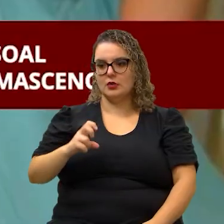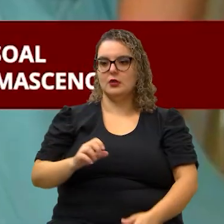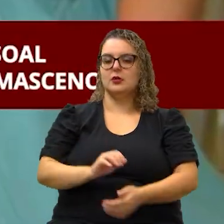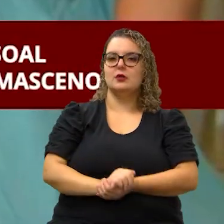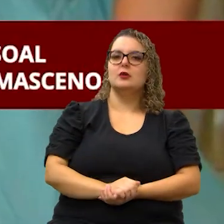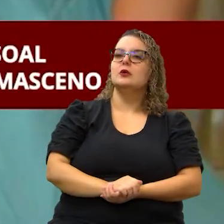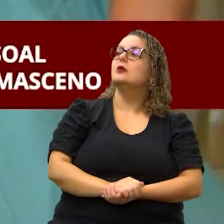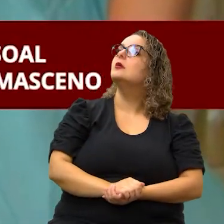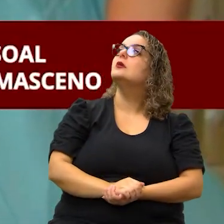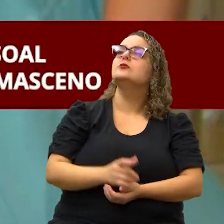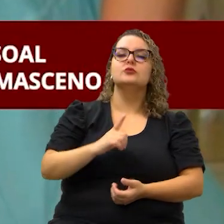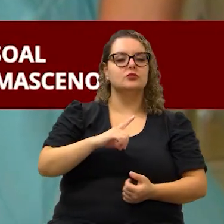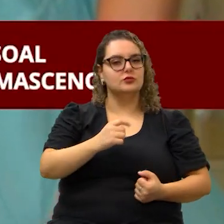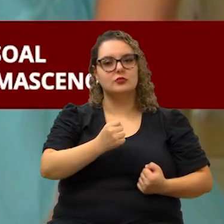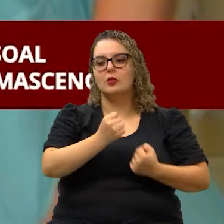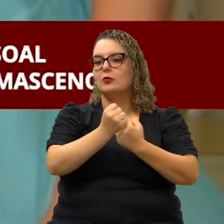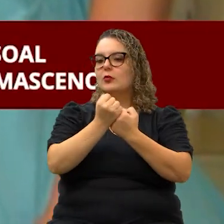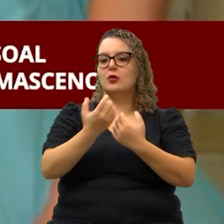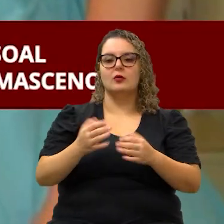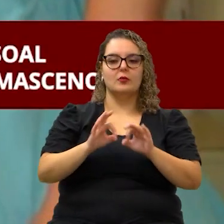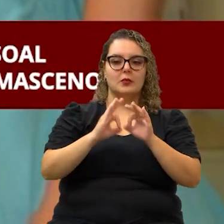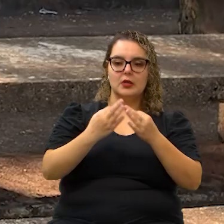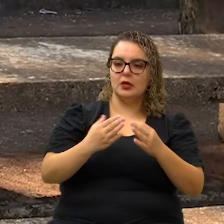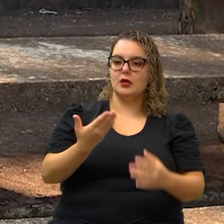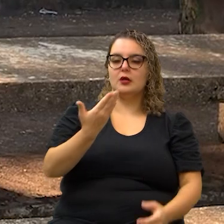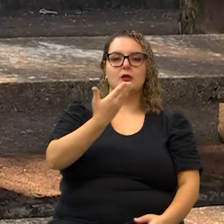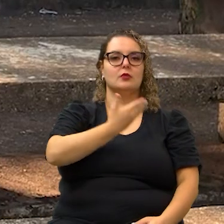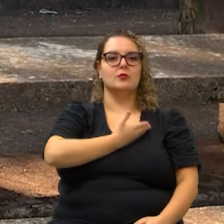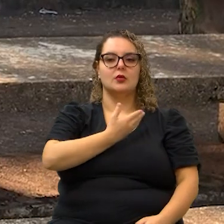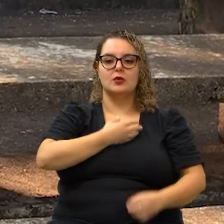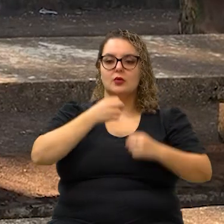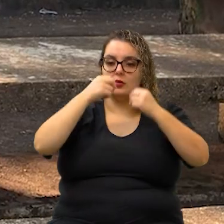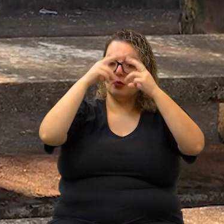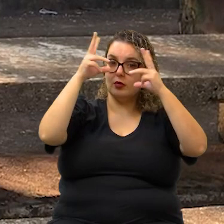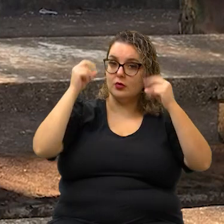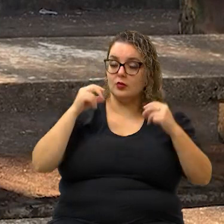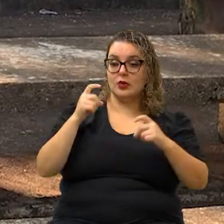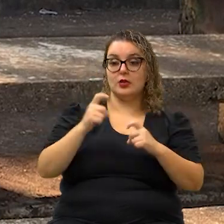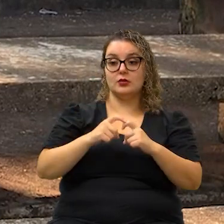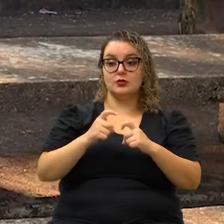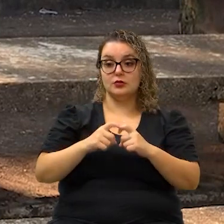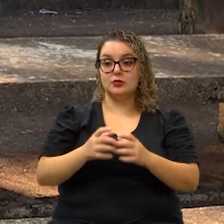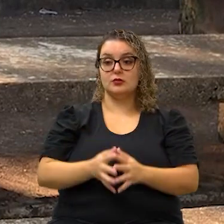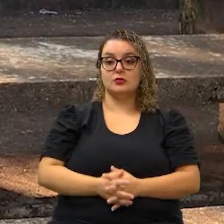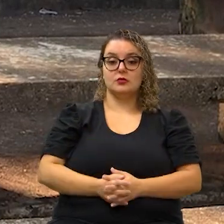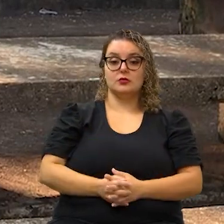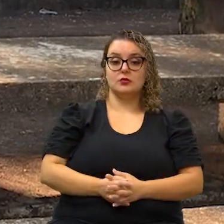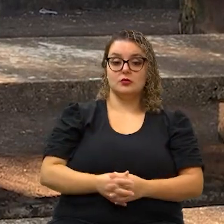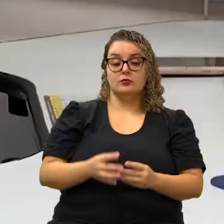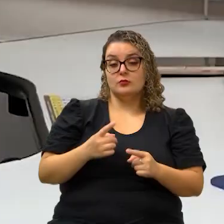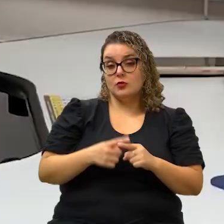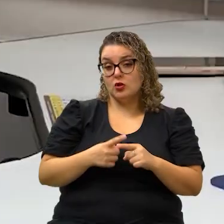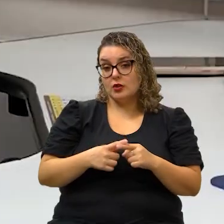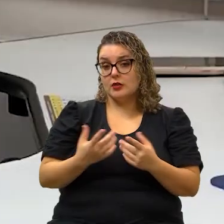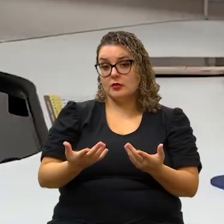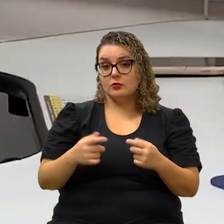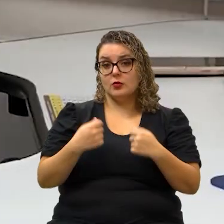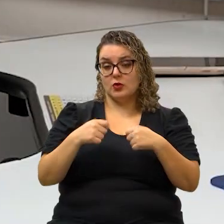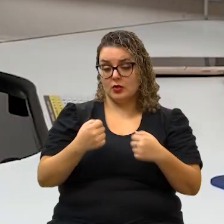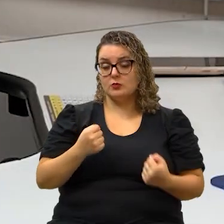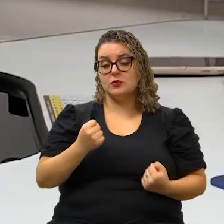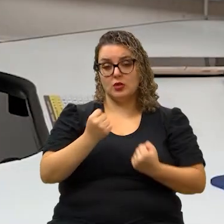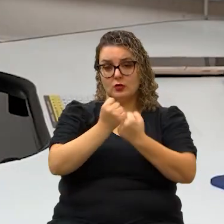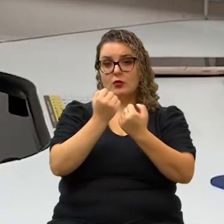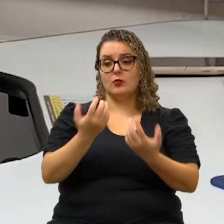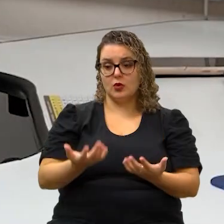meus amigos, aos enfermeiros, aos médicos, porque precisa do apoio. Então a gente vai